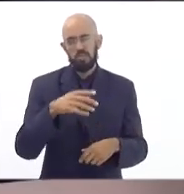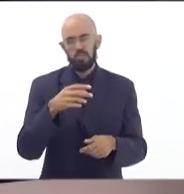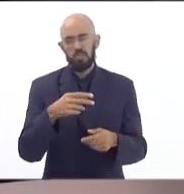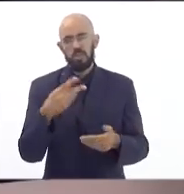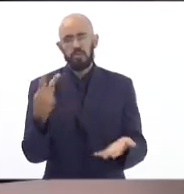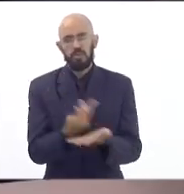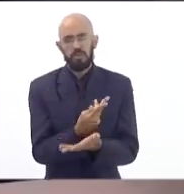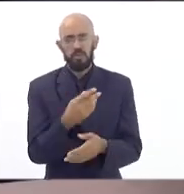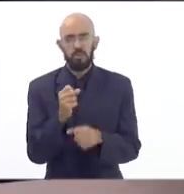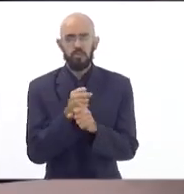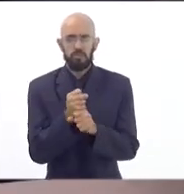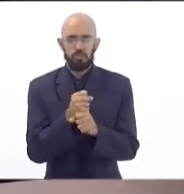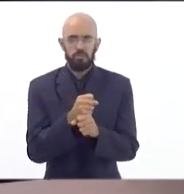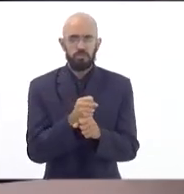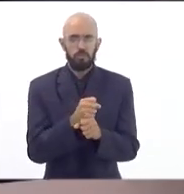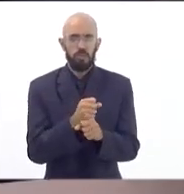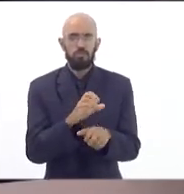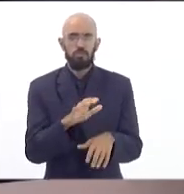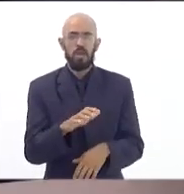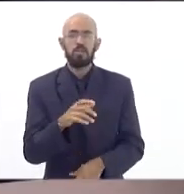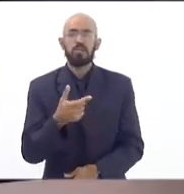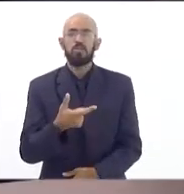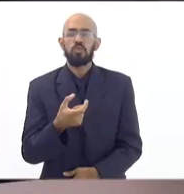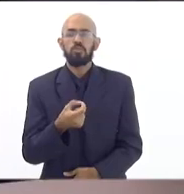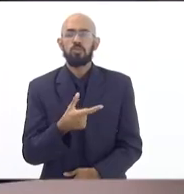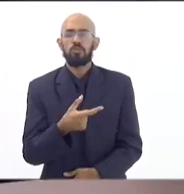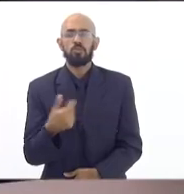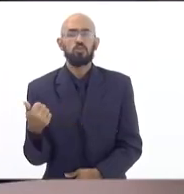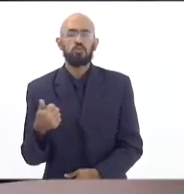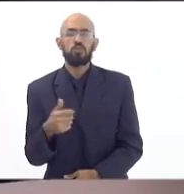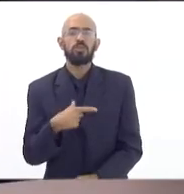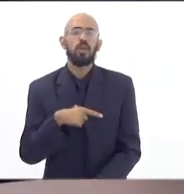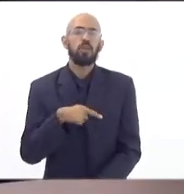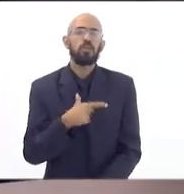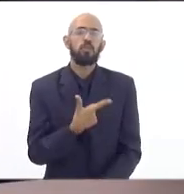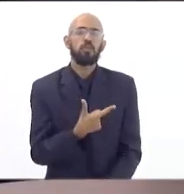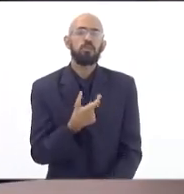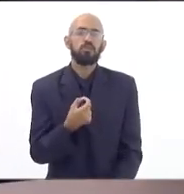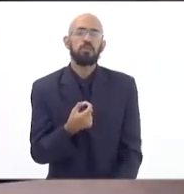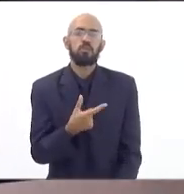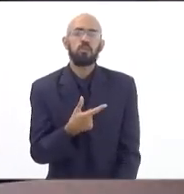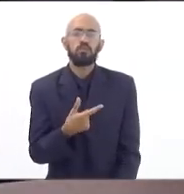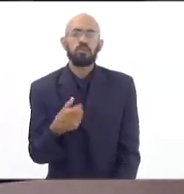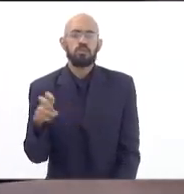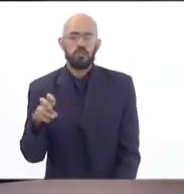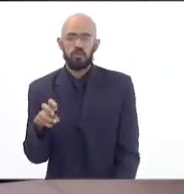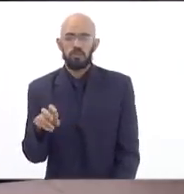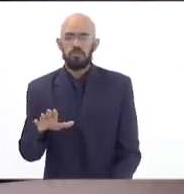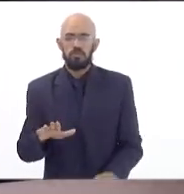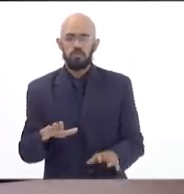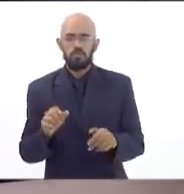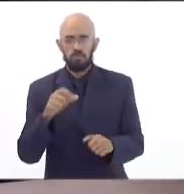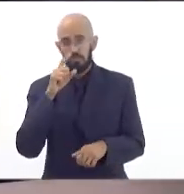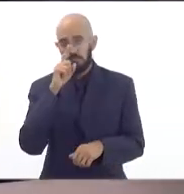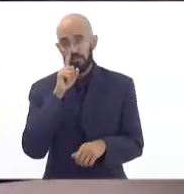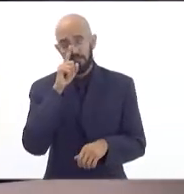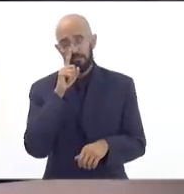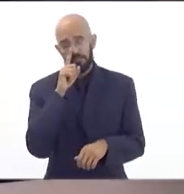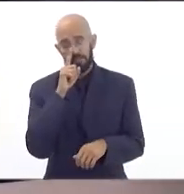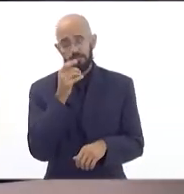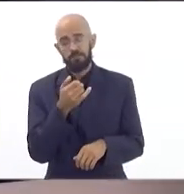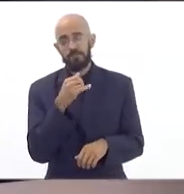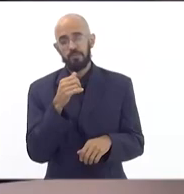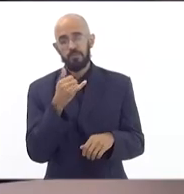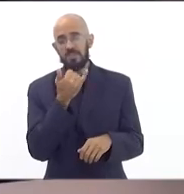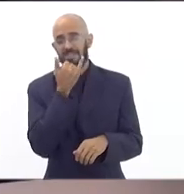e já em 2021 pulou para 2025 já é uma mudança mas quando a gente olha para o perigo de desastre Ferroviário corroborando o